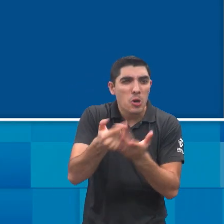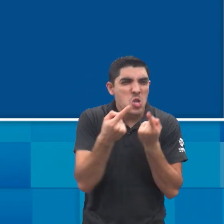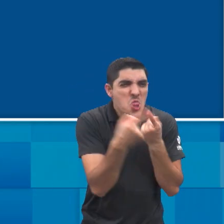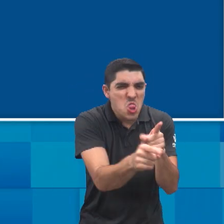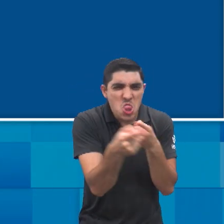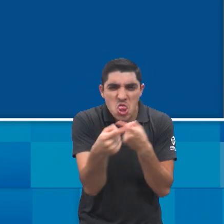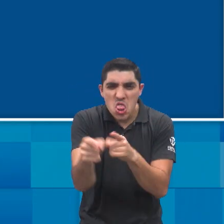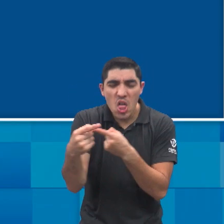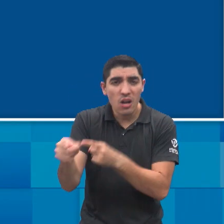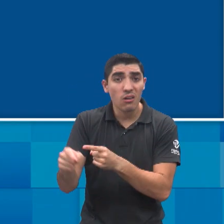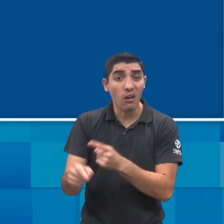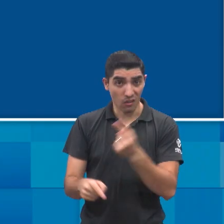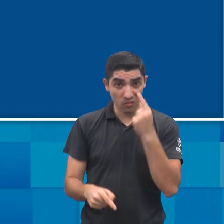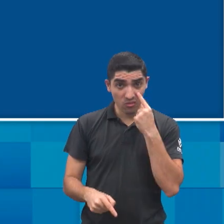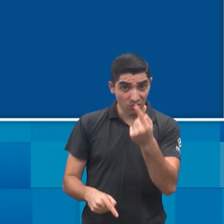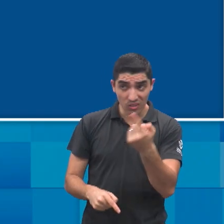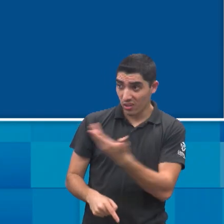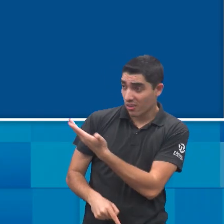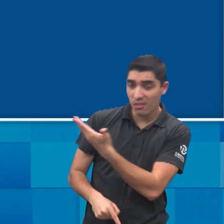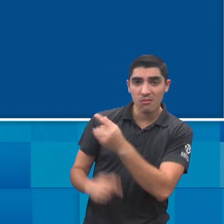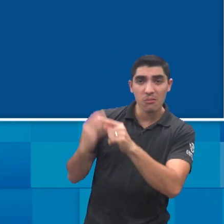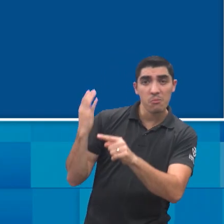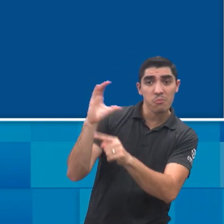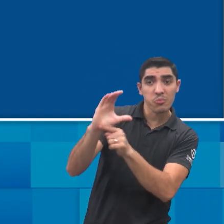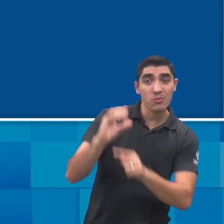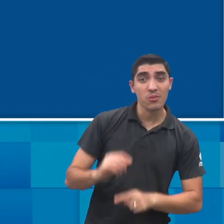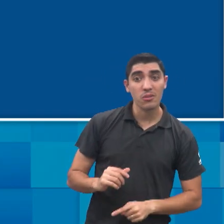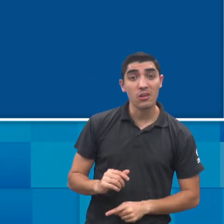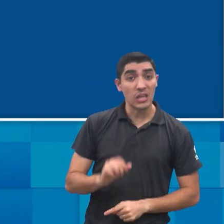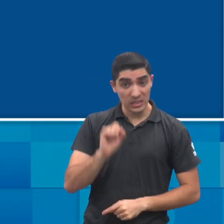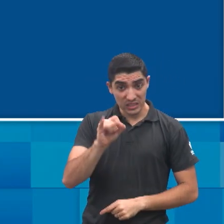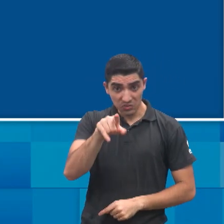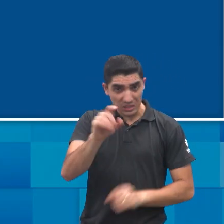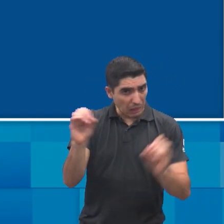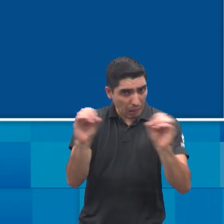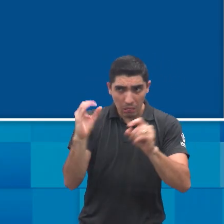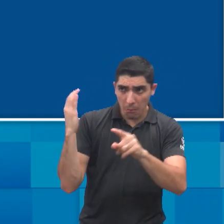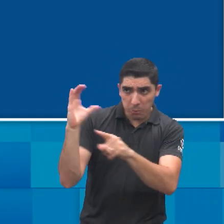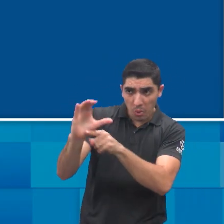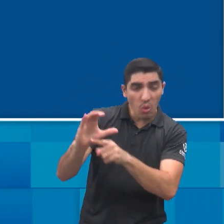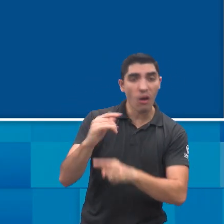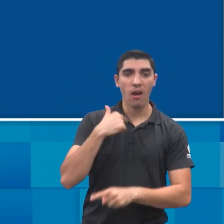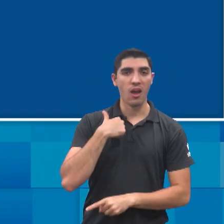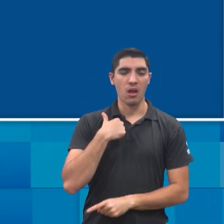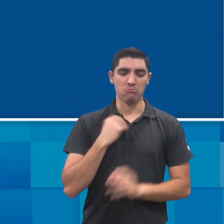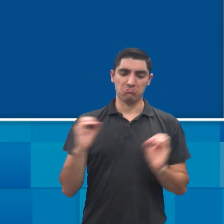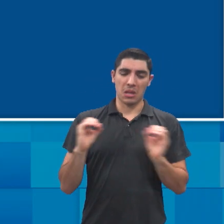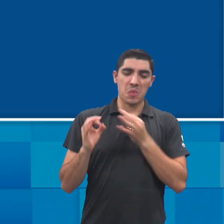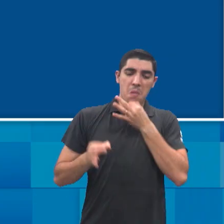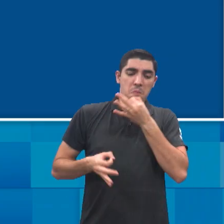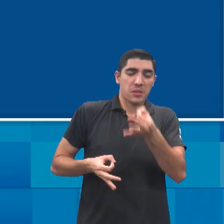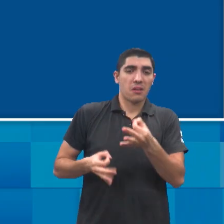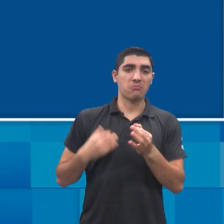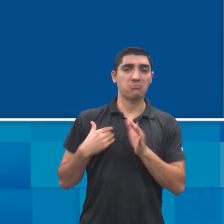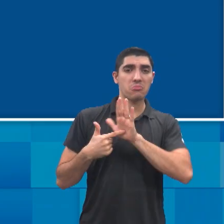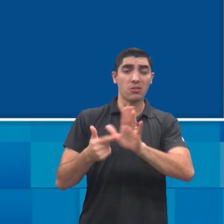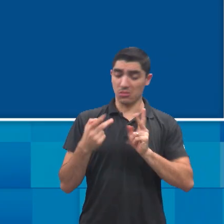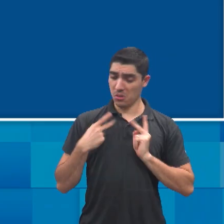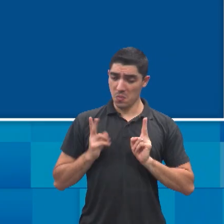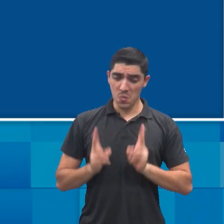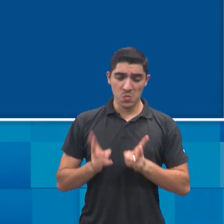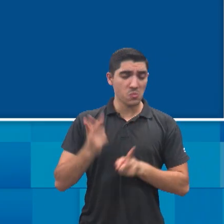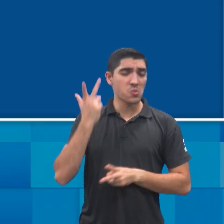feito esta publicação, certamente eu não teria feito nenhum comentário, eu caminharia como sempre caminhei aqui em